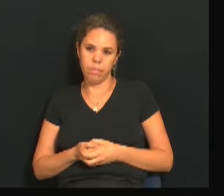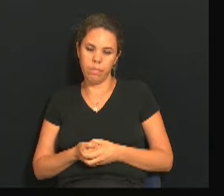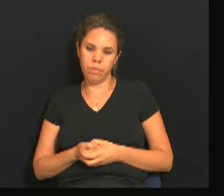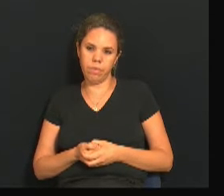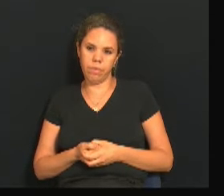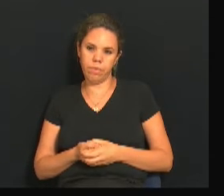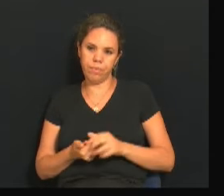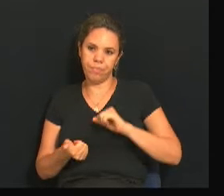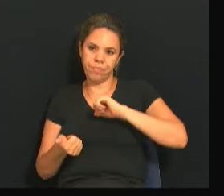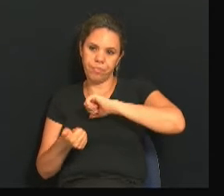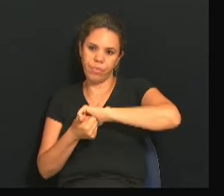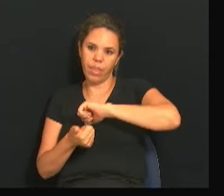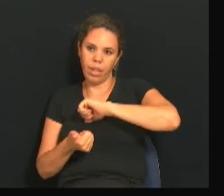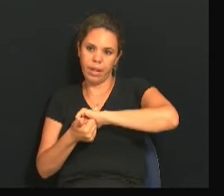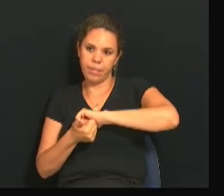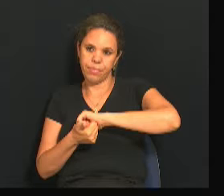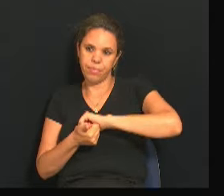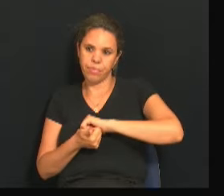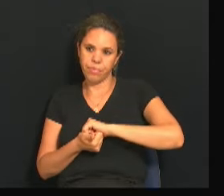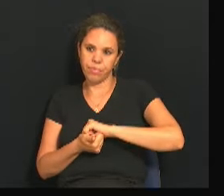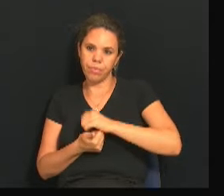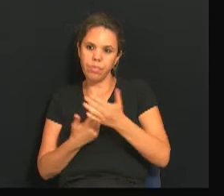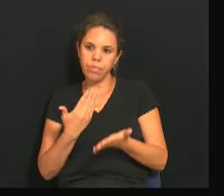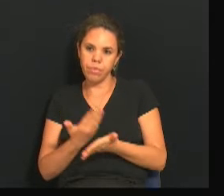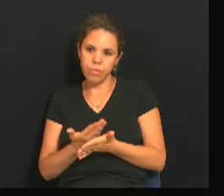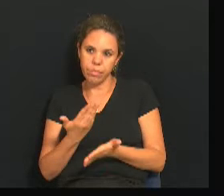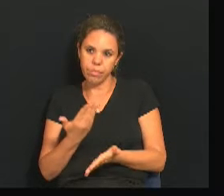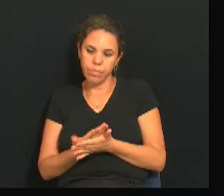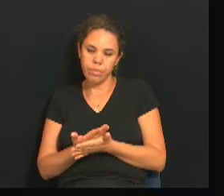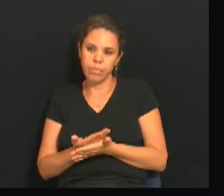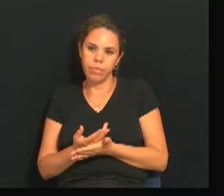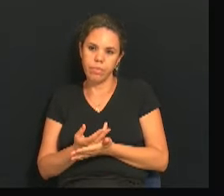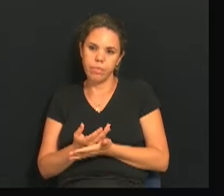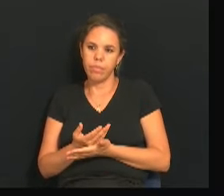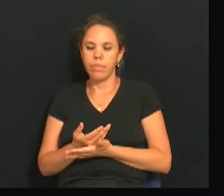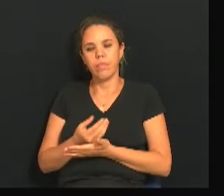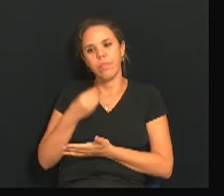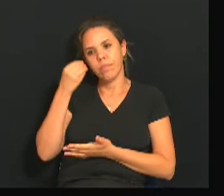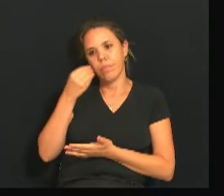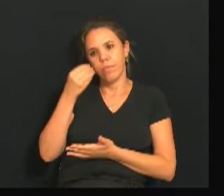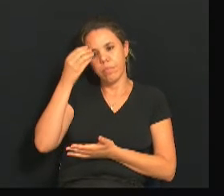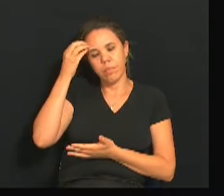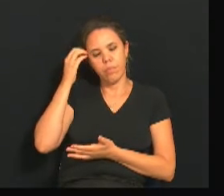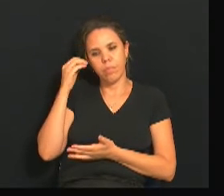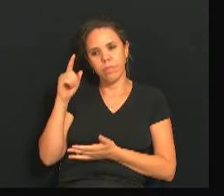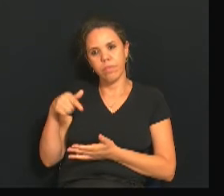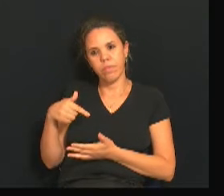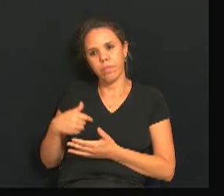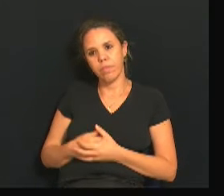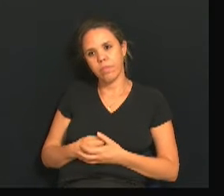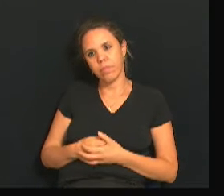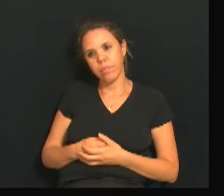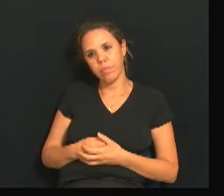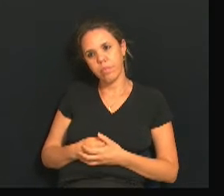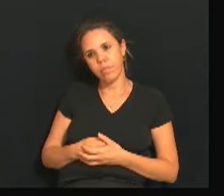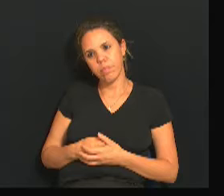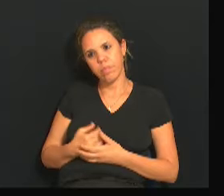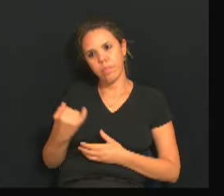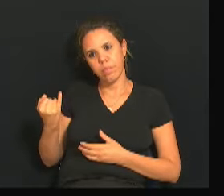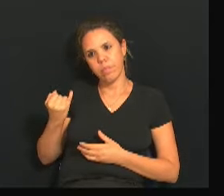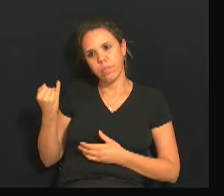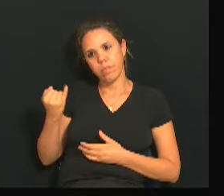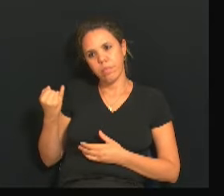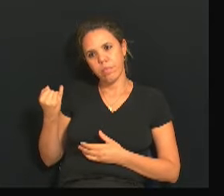qualidade, por um acesso ao conhecimento, por um acesso ao saber. Então, acho que esse é um ponto de partida importante para a gente